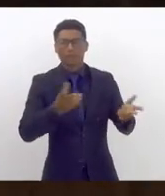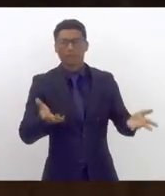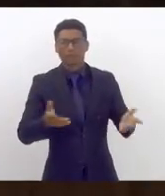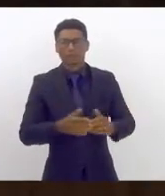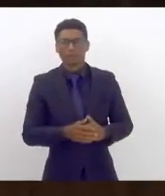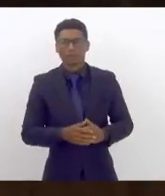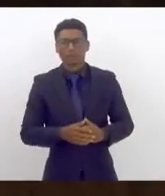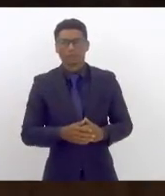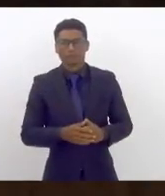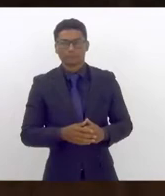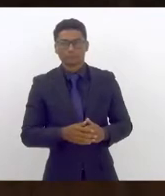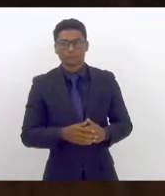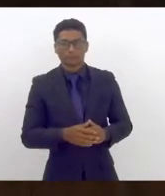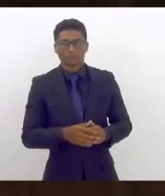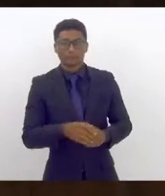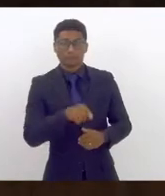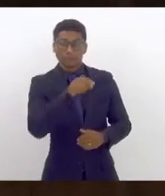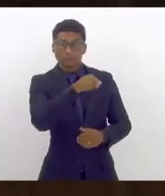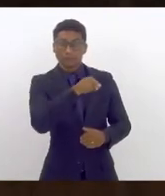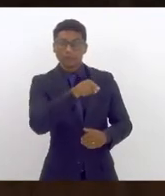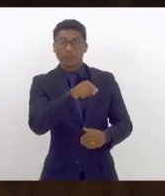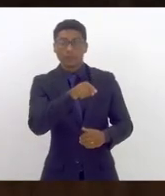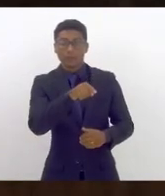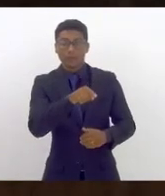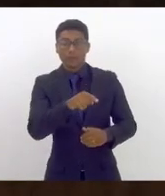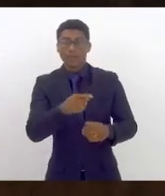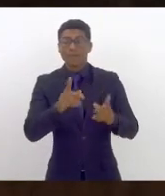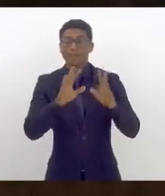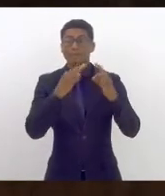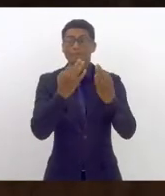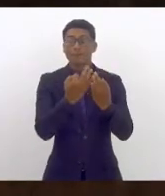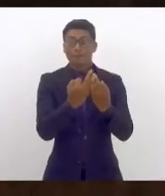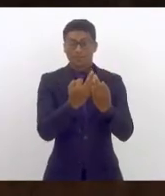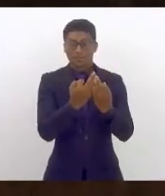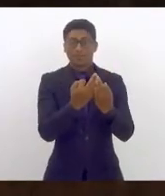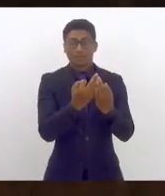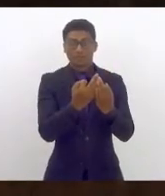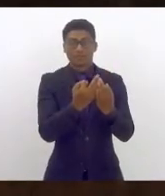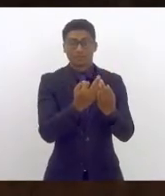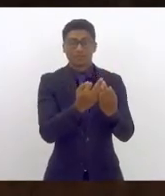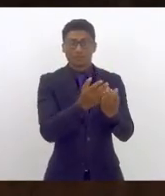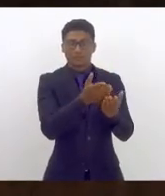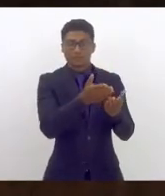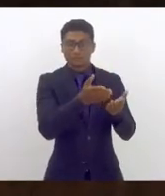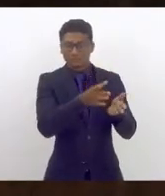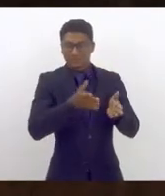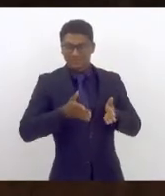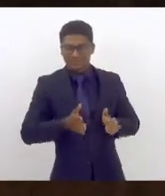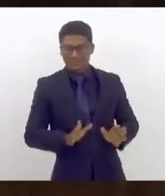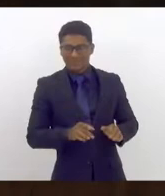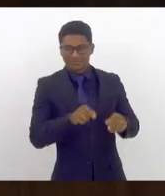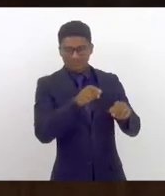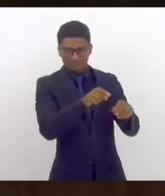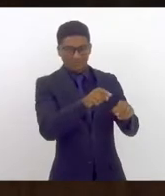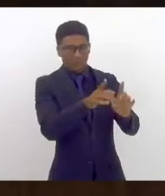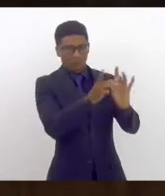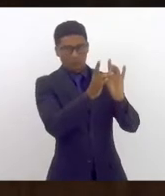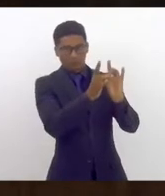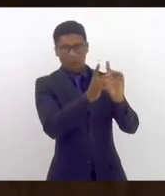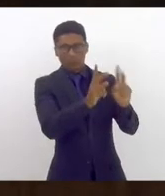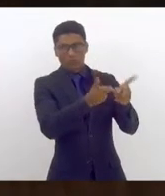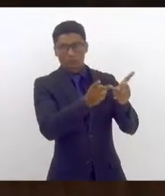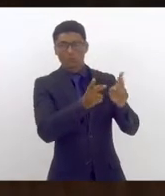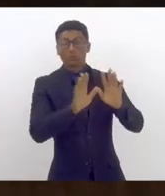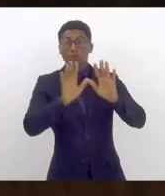os vínculos familiares da sua família com sanguínea diferente da família colhedora a família acolhedora